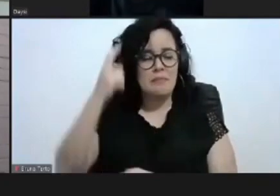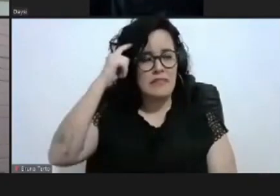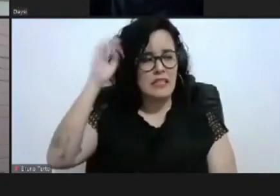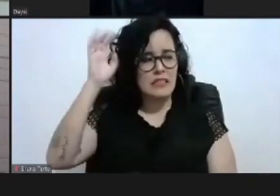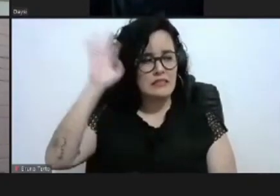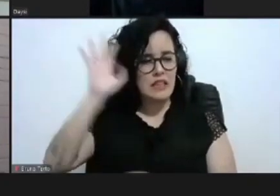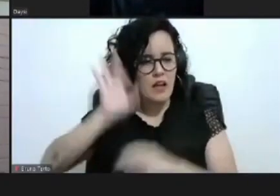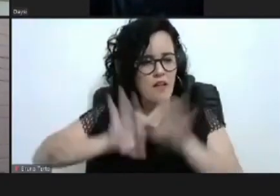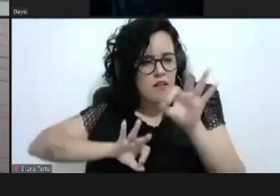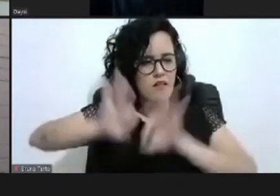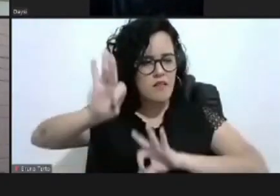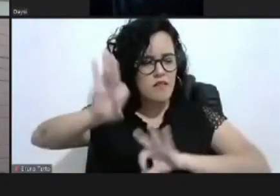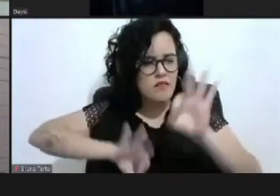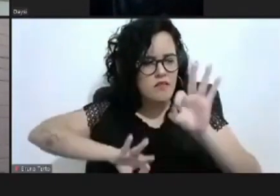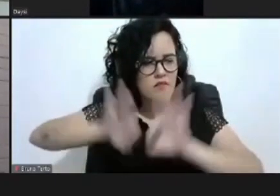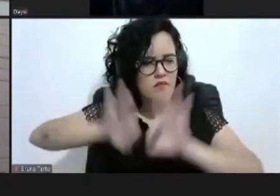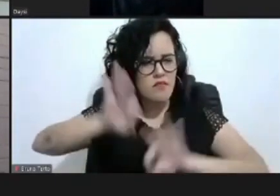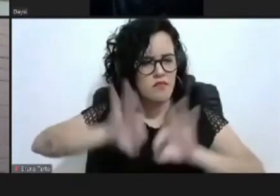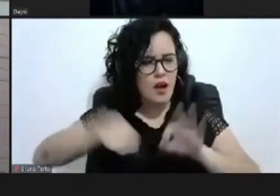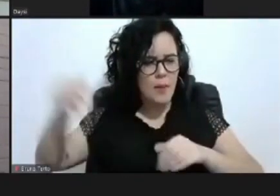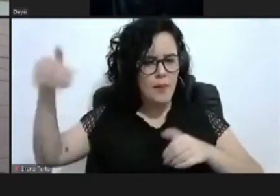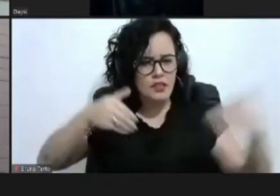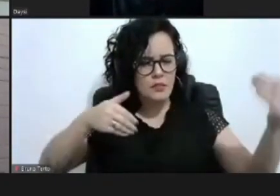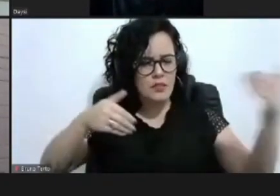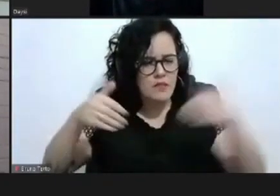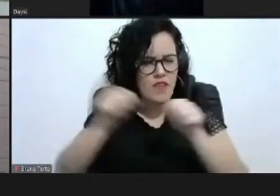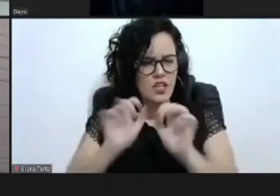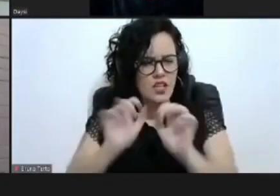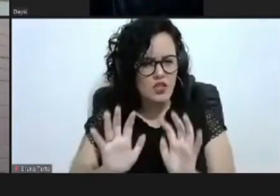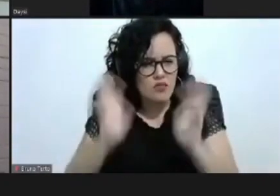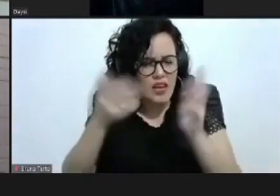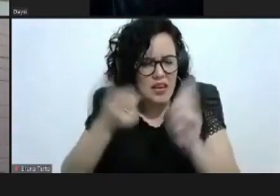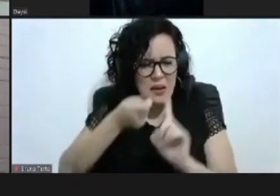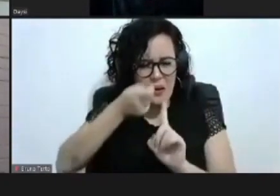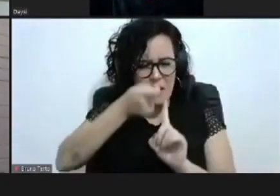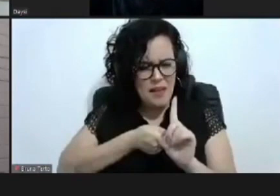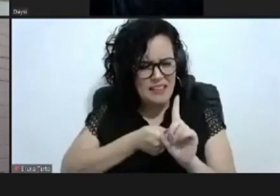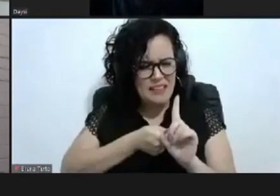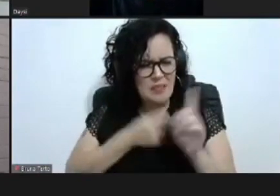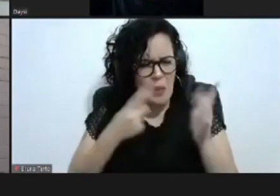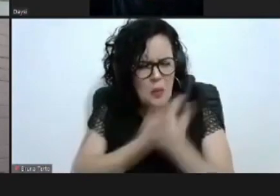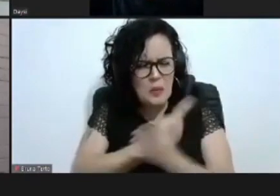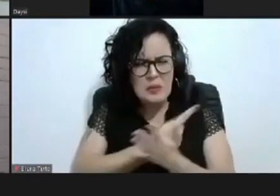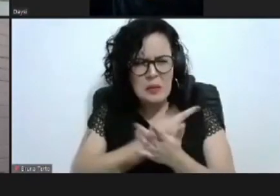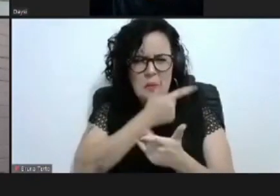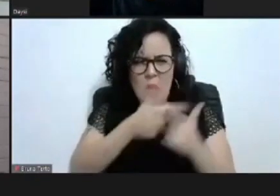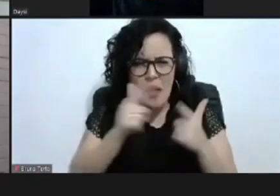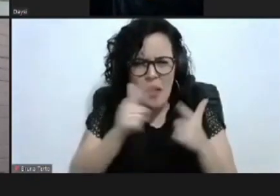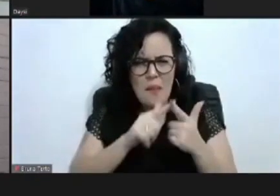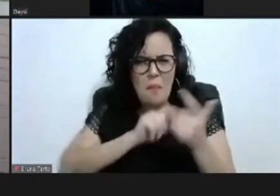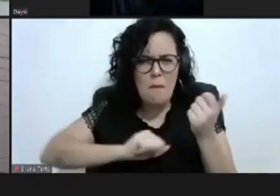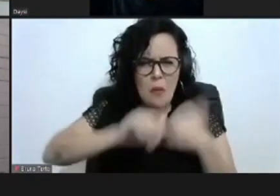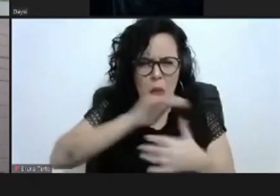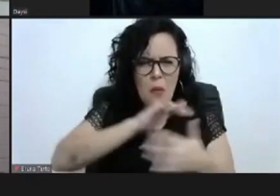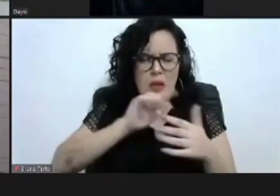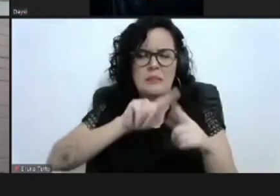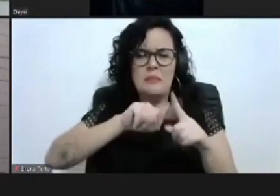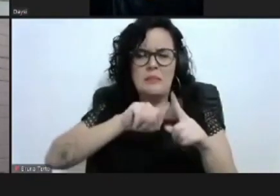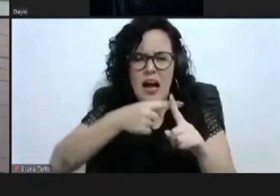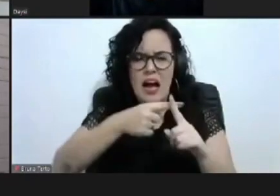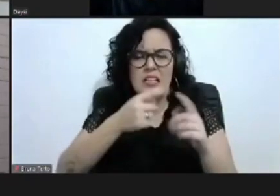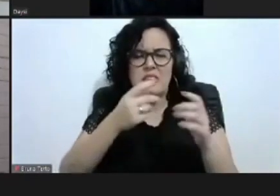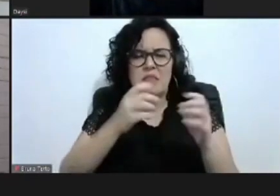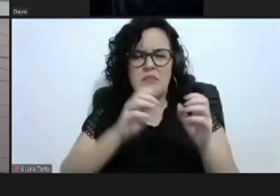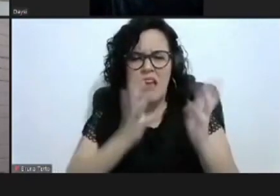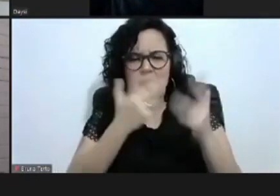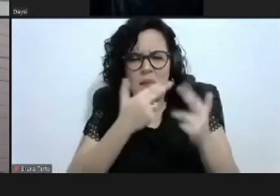ao pensar essa participação, num mês que já estava inflacionado de eventos, esse mês de março, nós tivemos uma ambição,